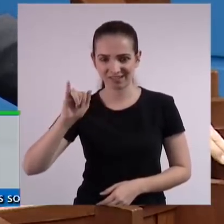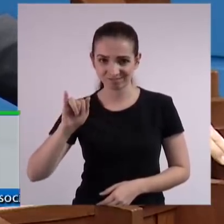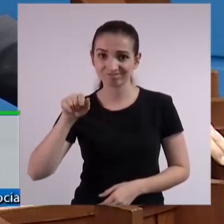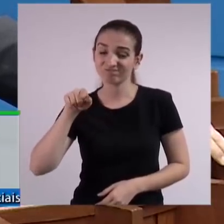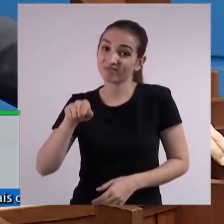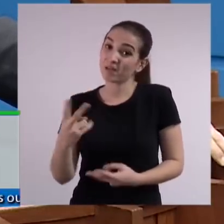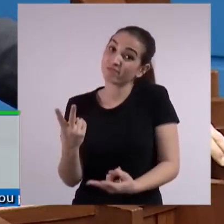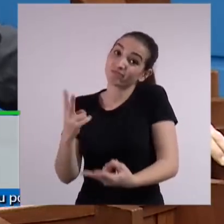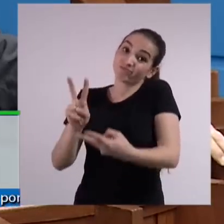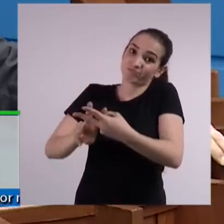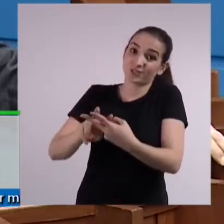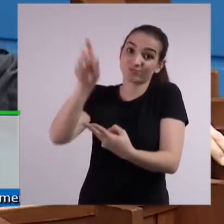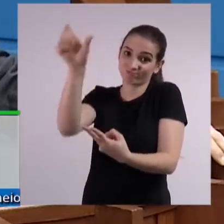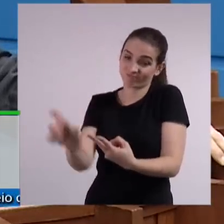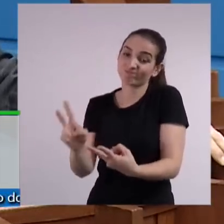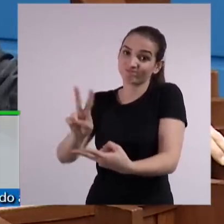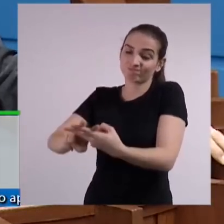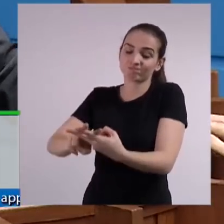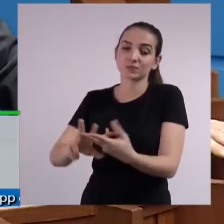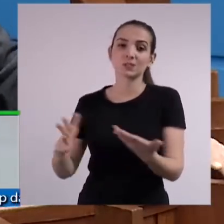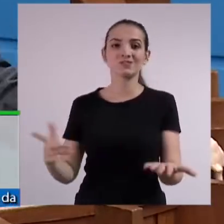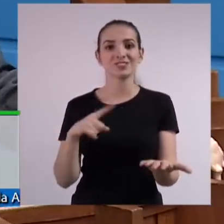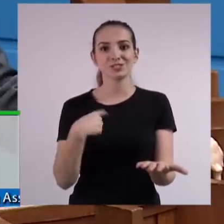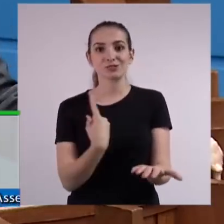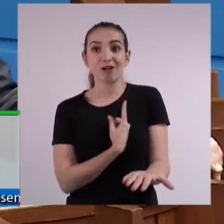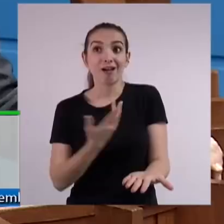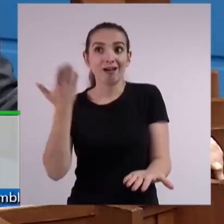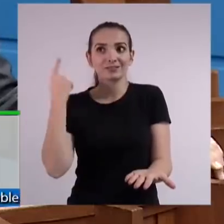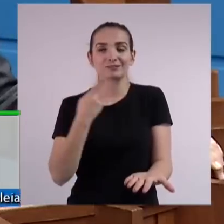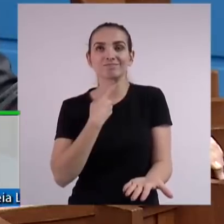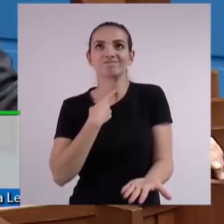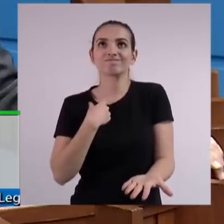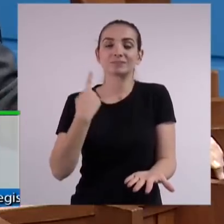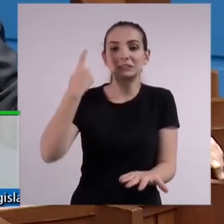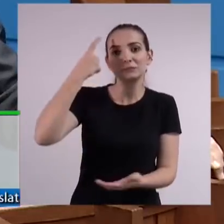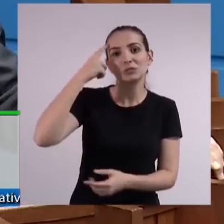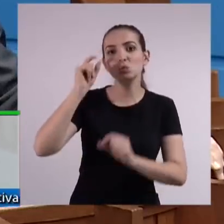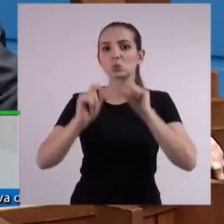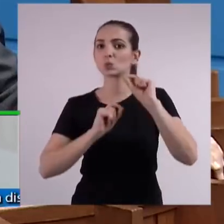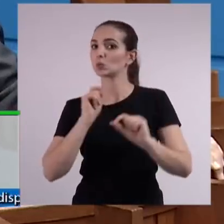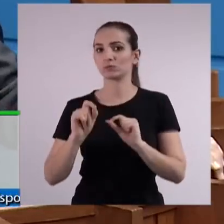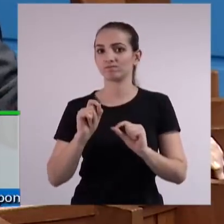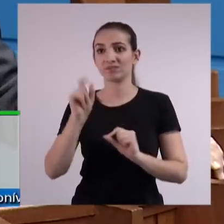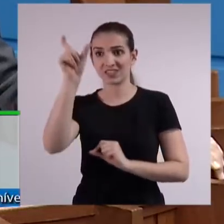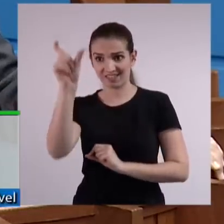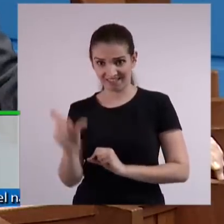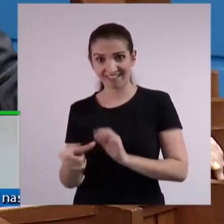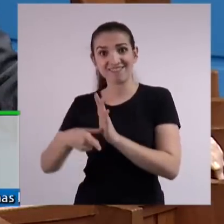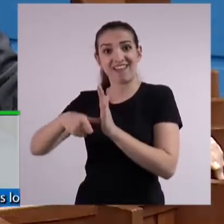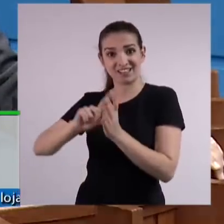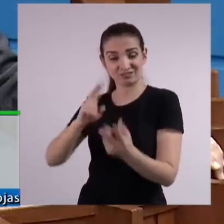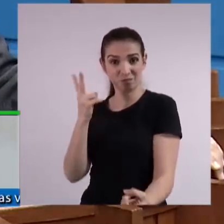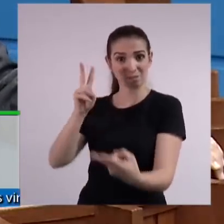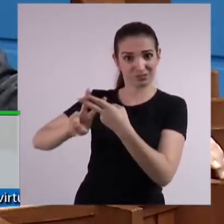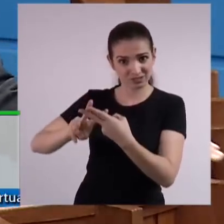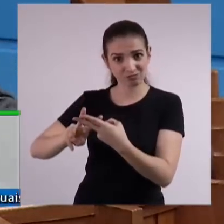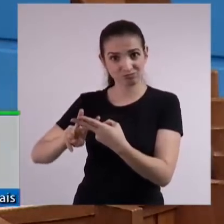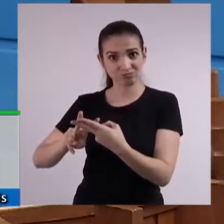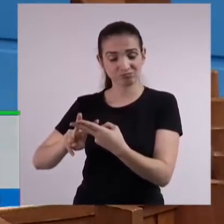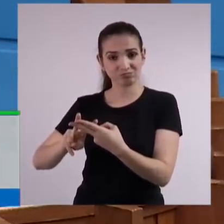primeiro momento, diante de que a prisão fora